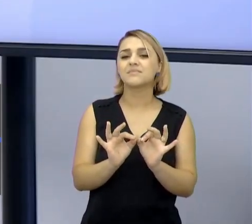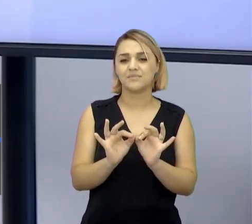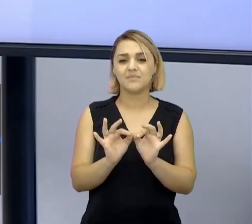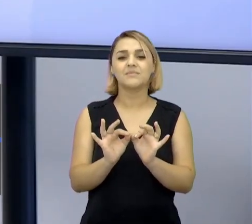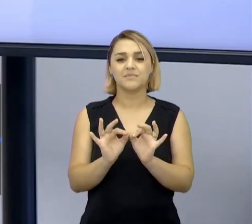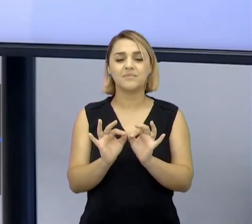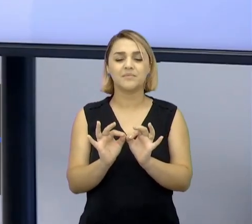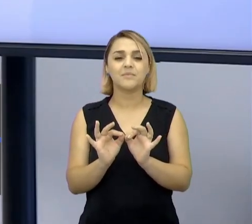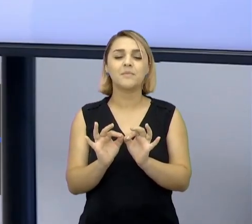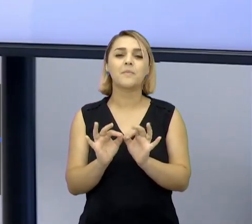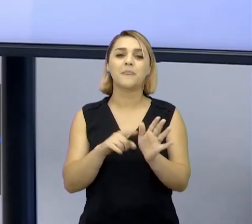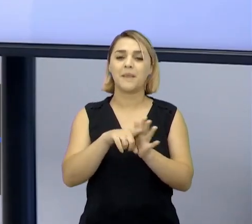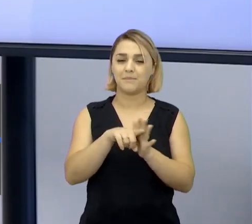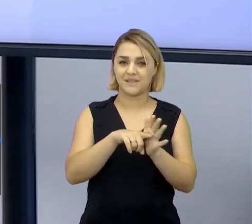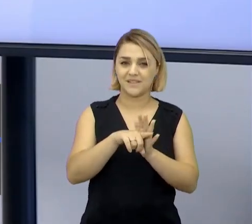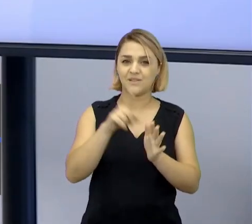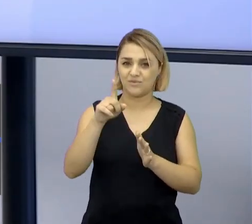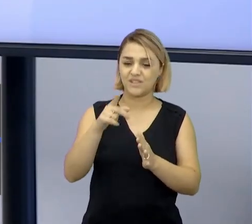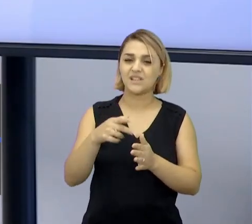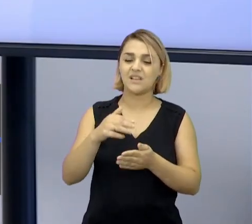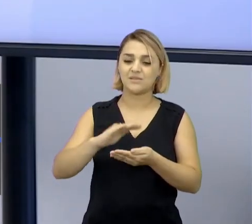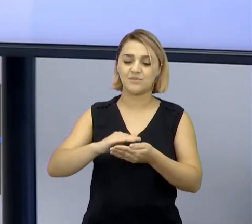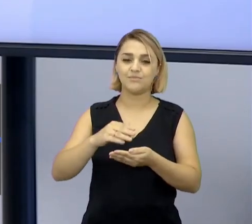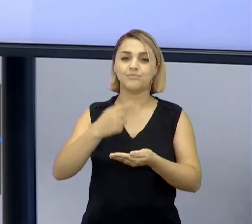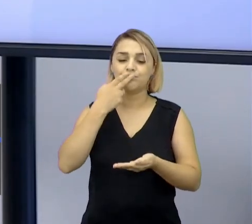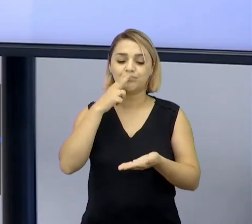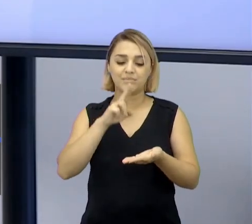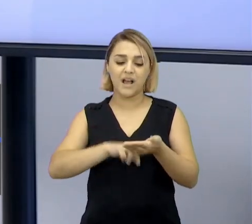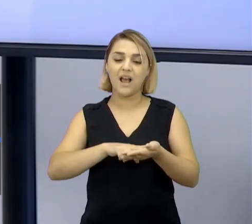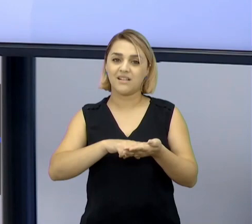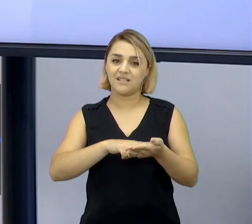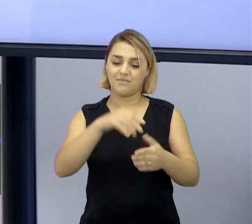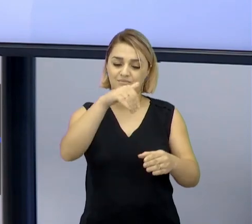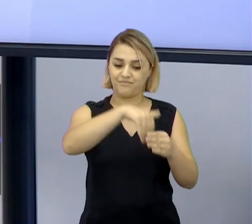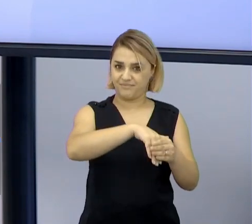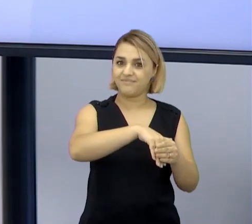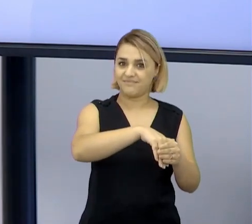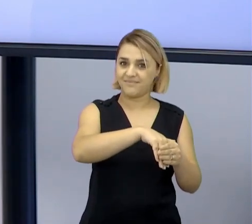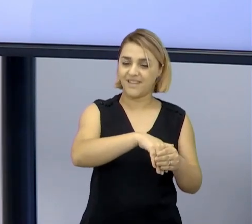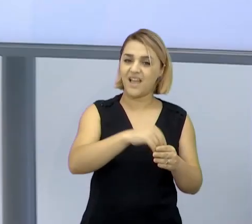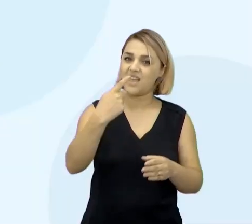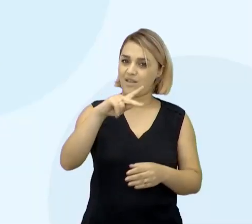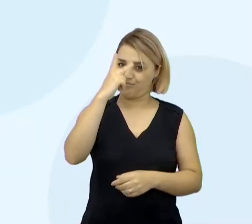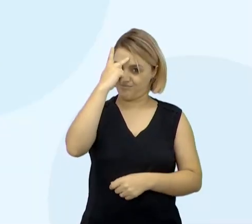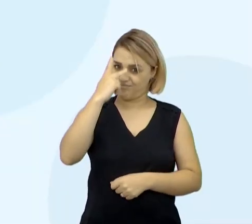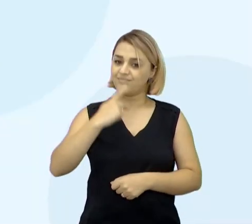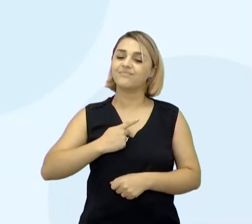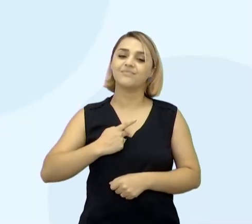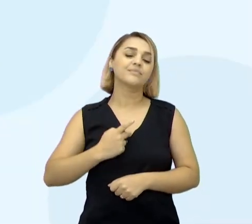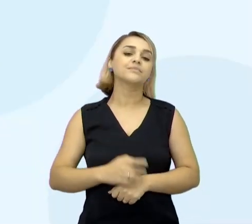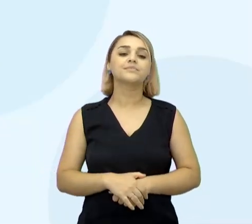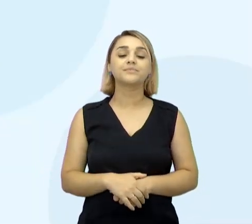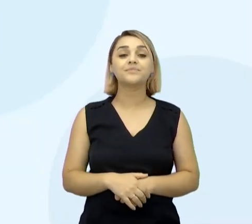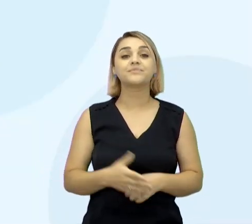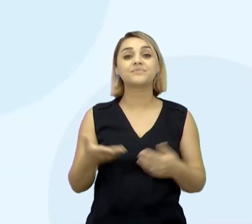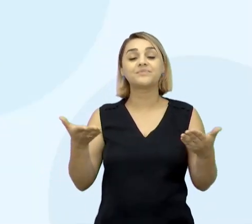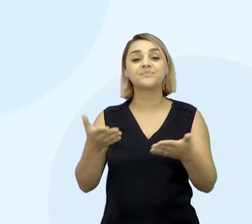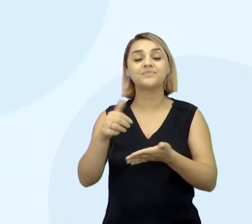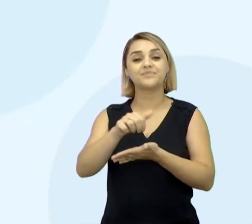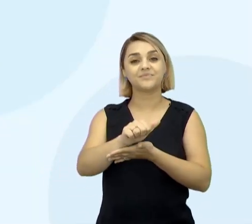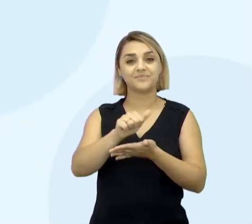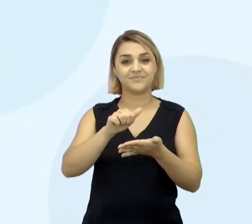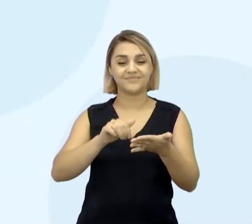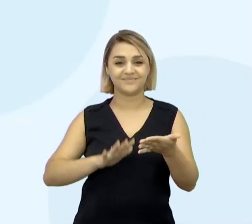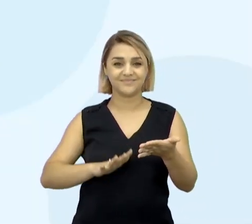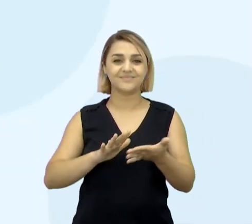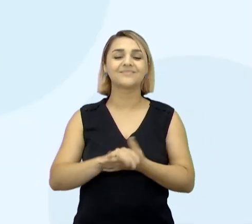que vocês anotem só o envelope de vocês, que é só de vocês mesmos. E aí a gente vai para a atividade de hoje, então isso a